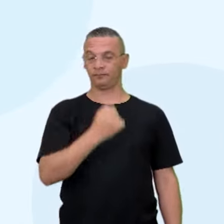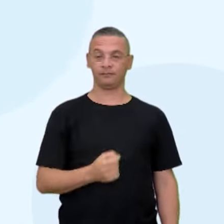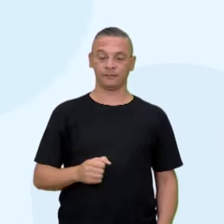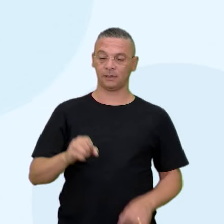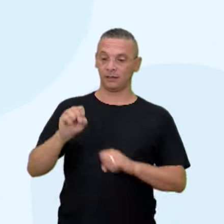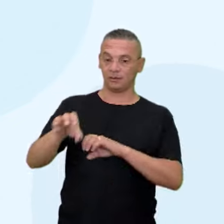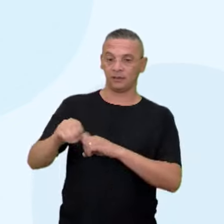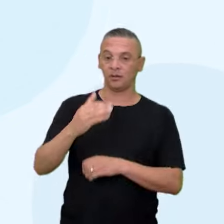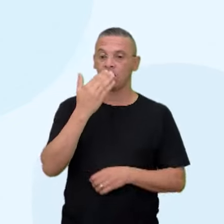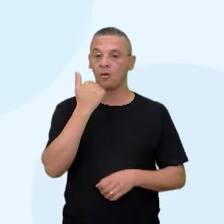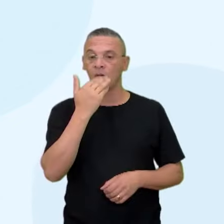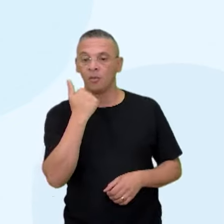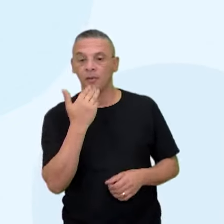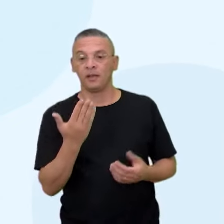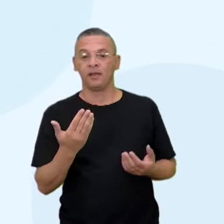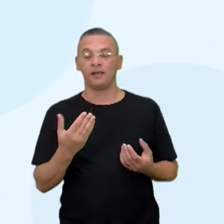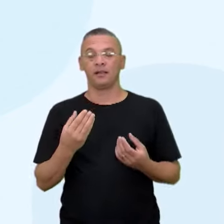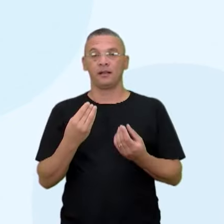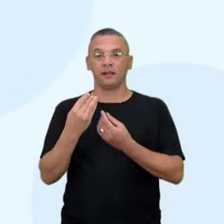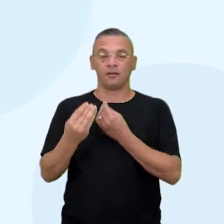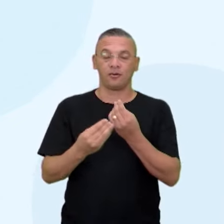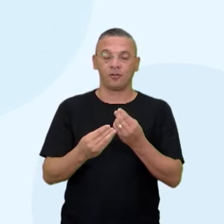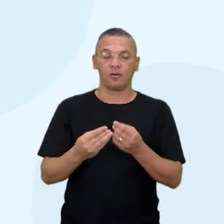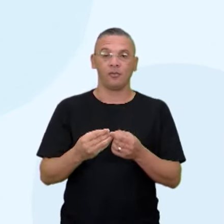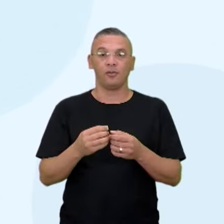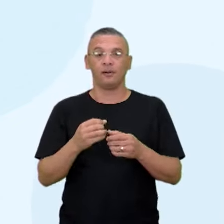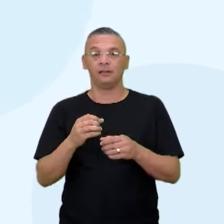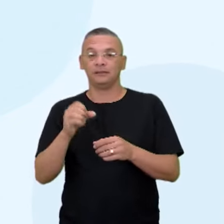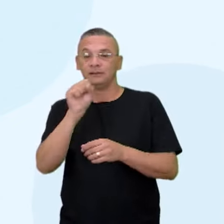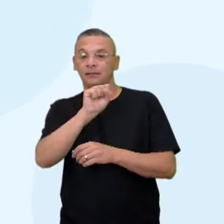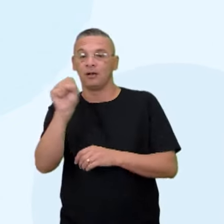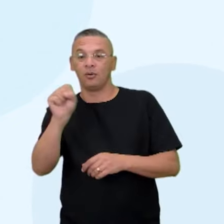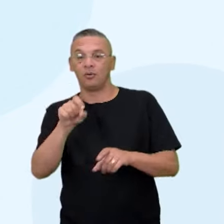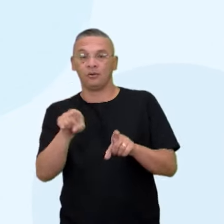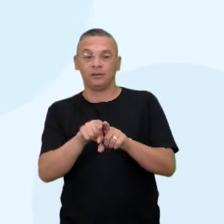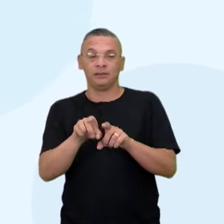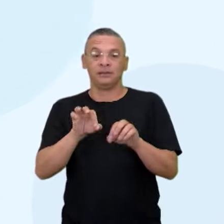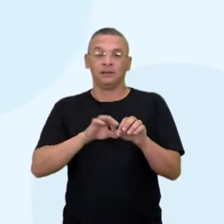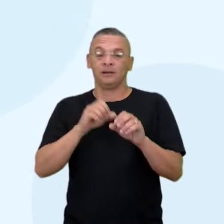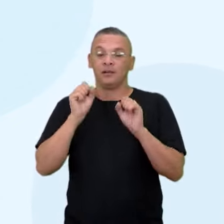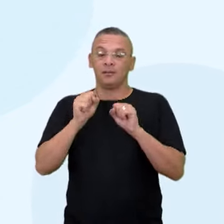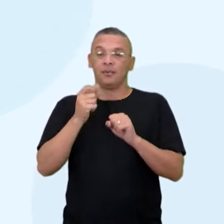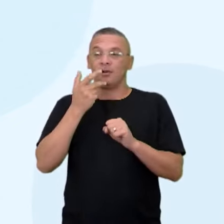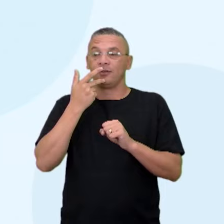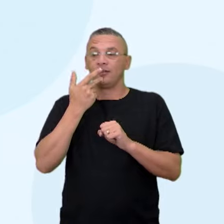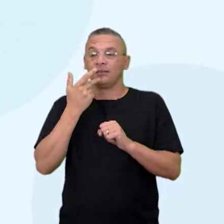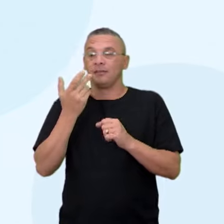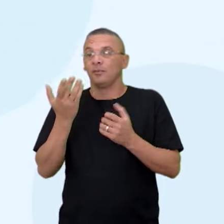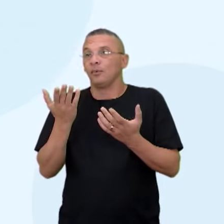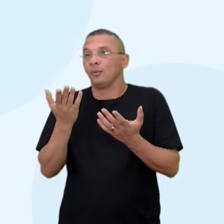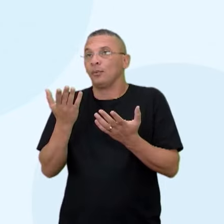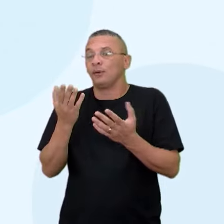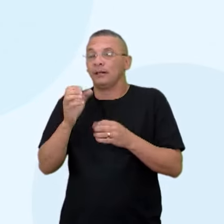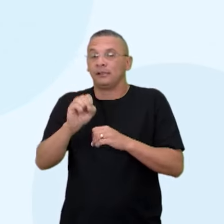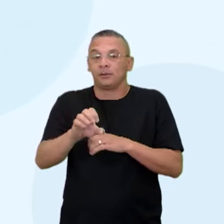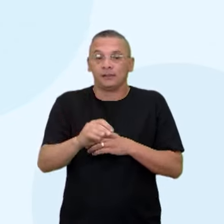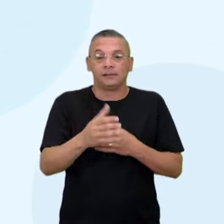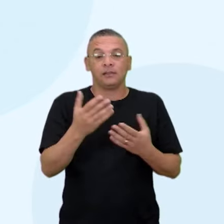alimentar e nutricional, a saúde do adolescente, a gente poderia falar de educação aqui, a gente poderia falar de